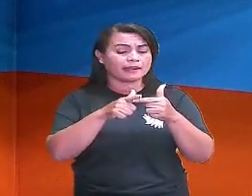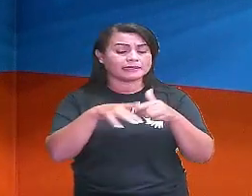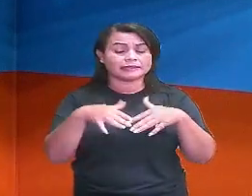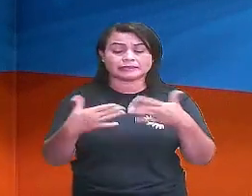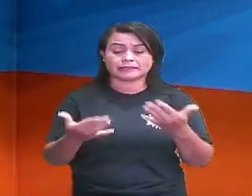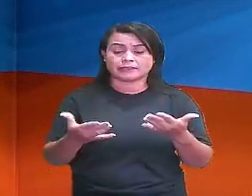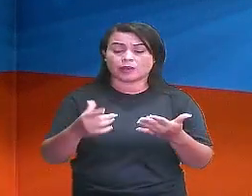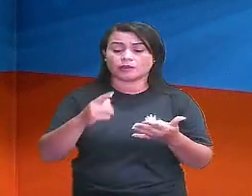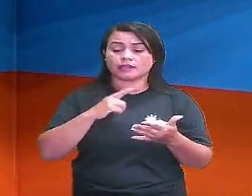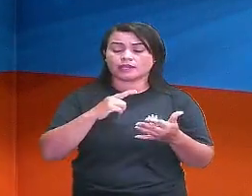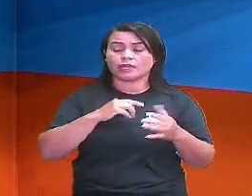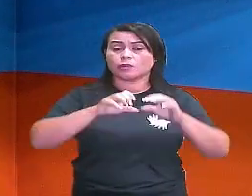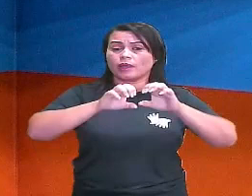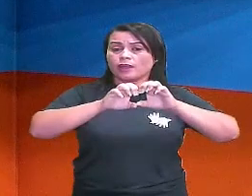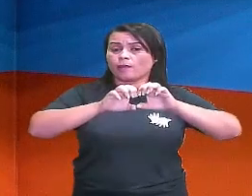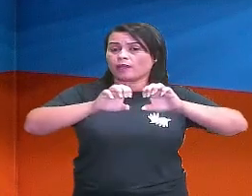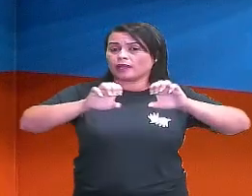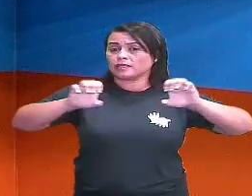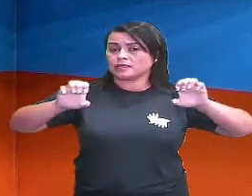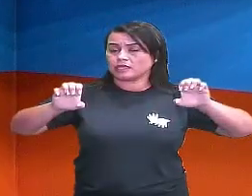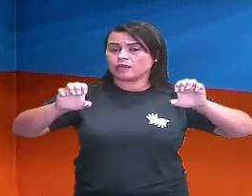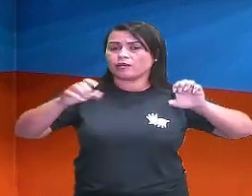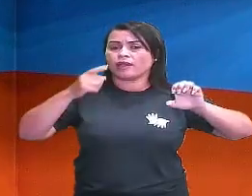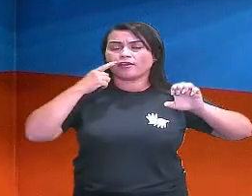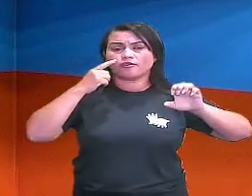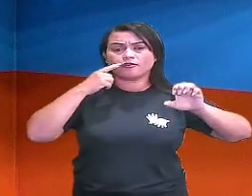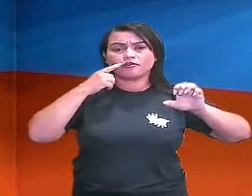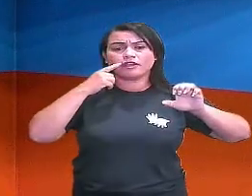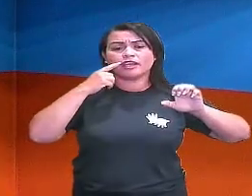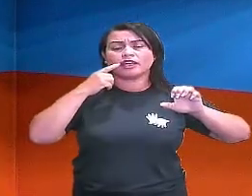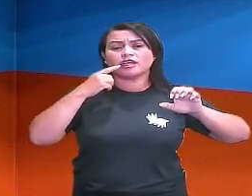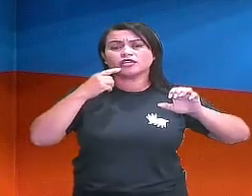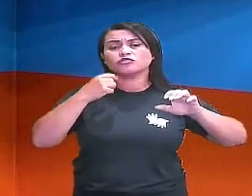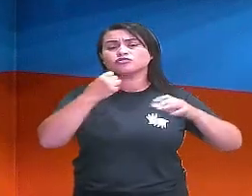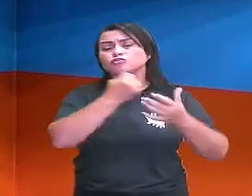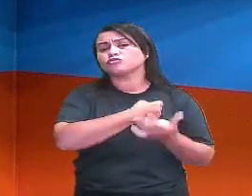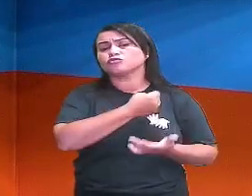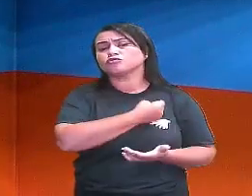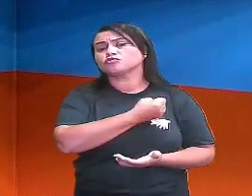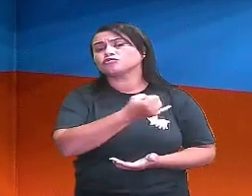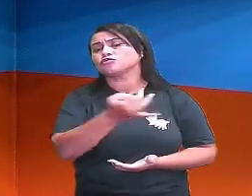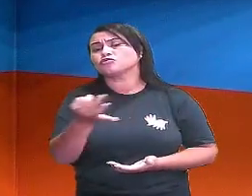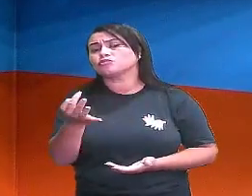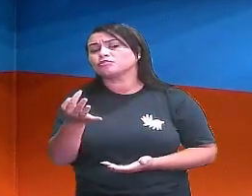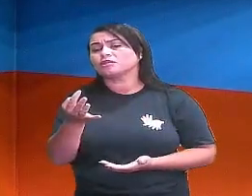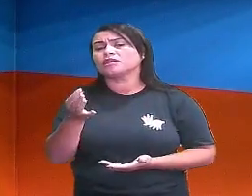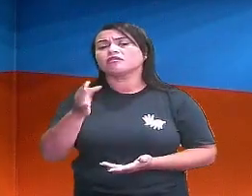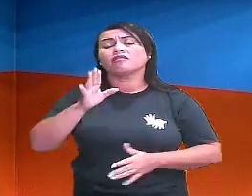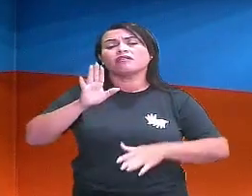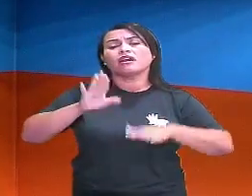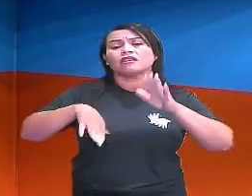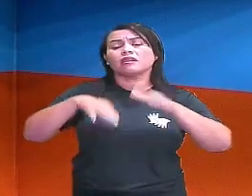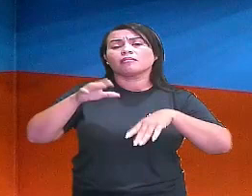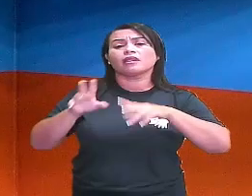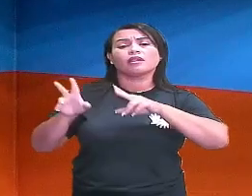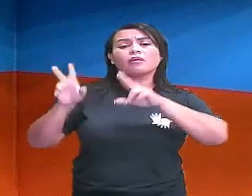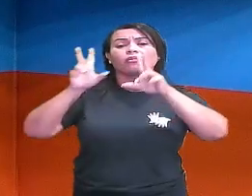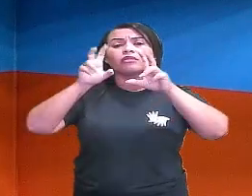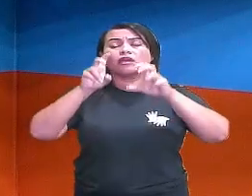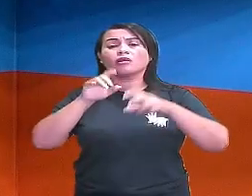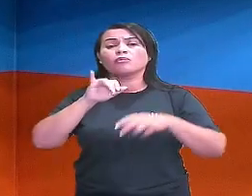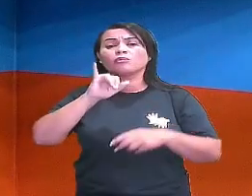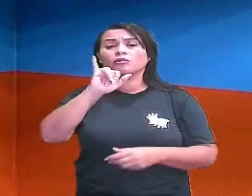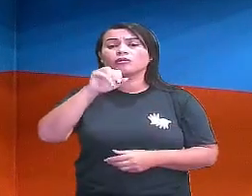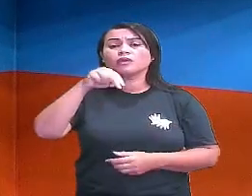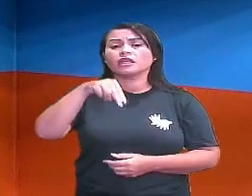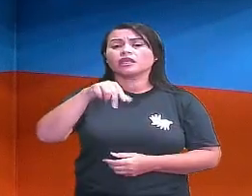caso aqui de equação, eu trabalho muito com incógnita. Ela é uma variável, mas eu trabalho muito com o termo incógnita porque eu quero descobrir